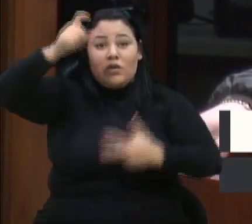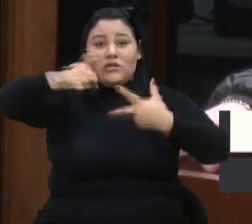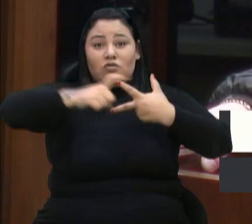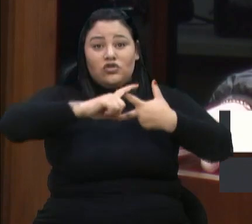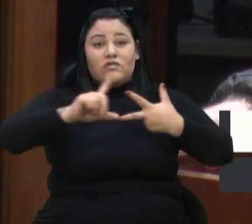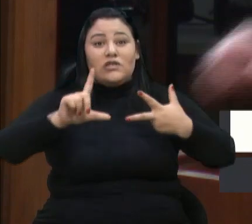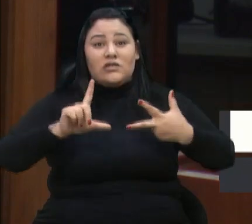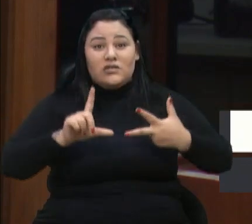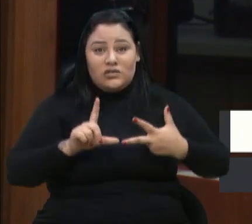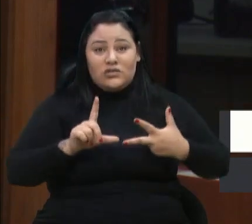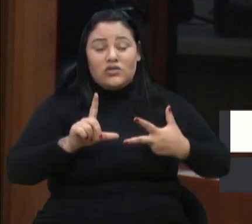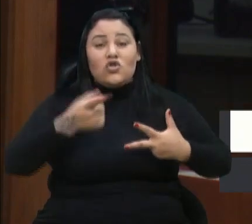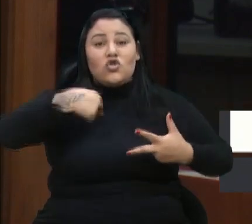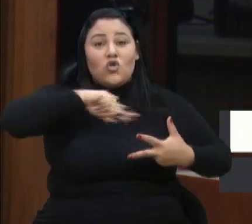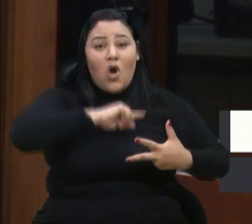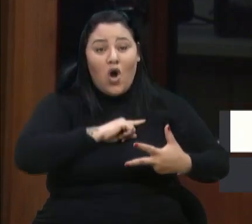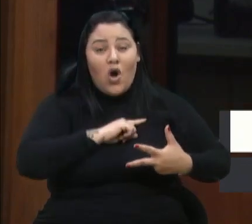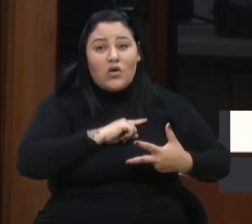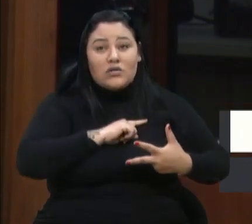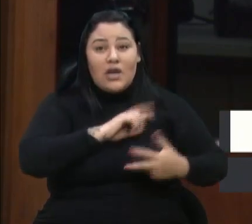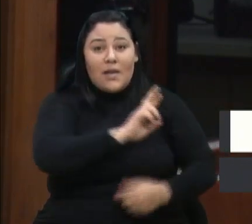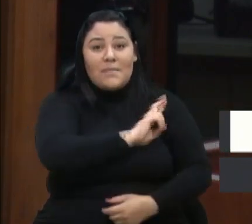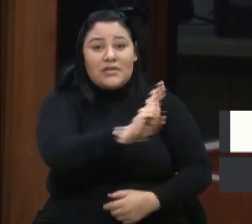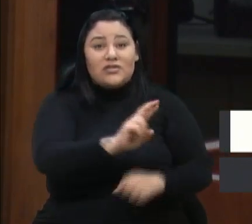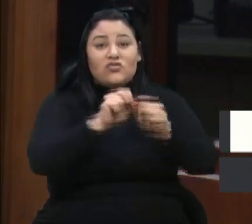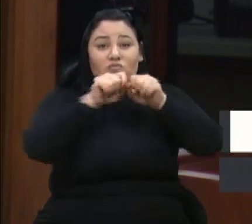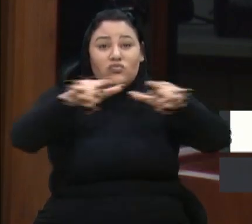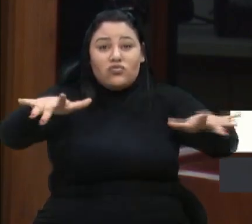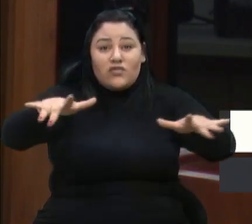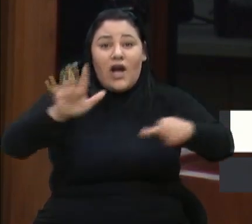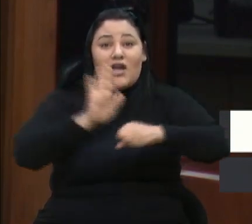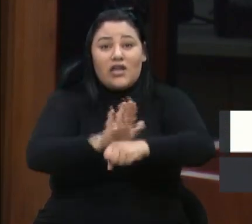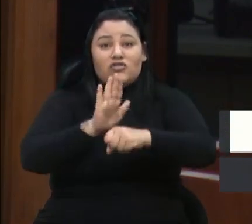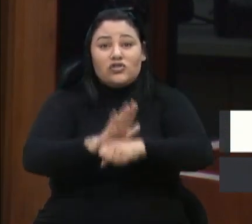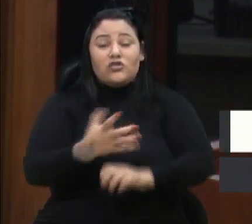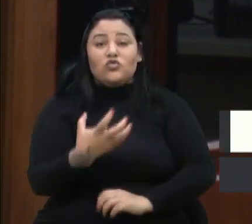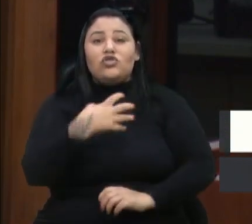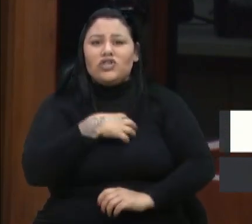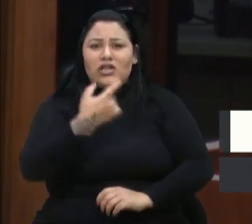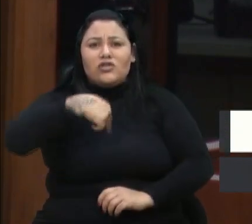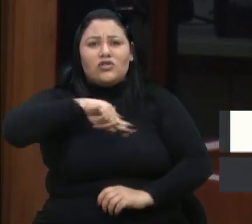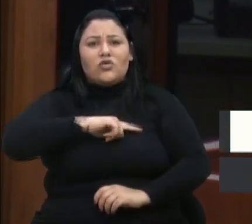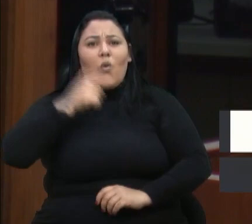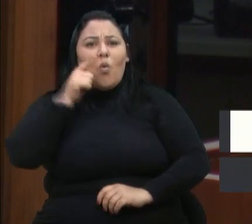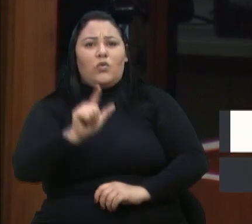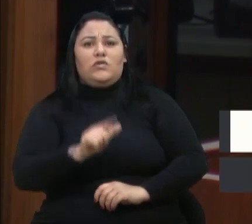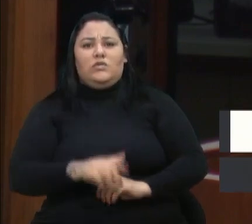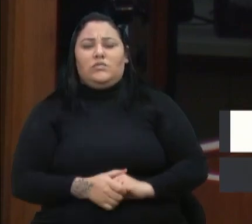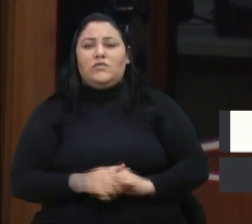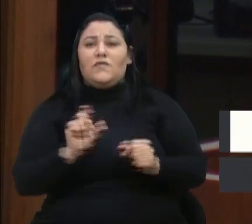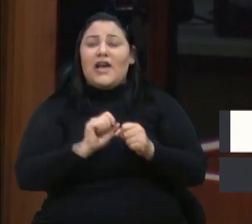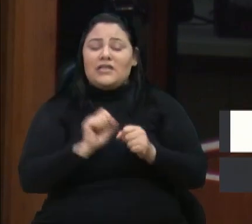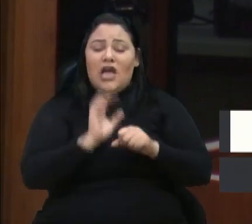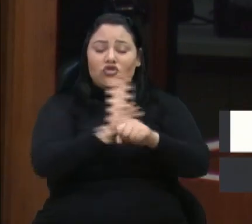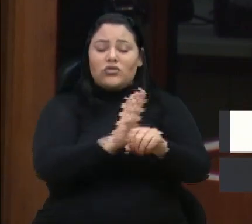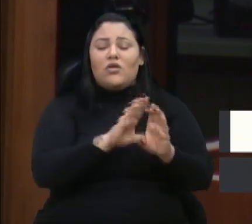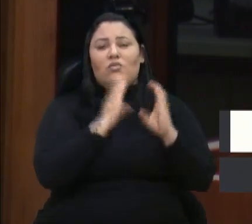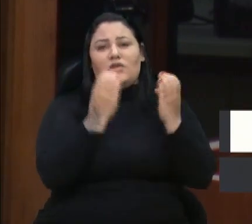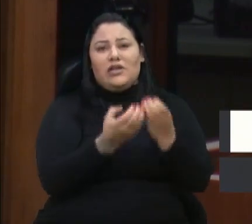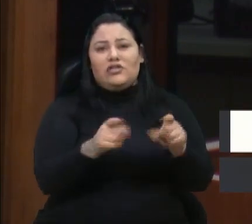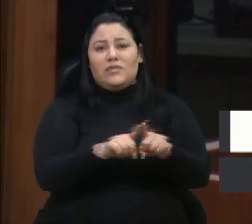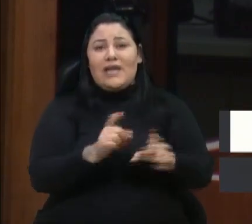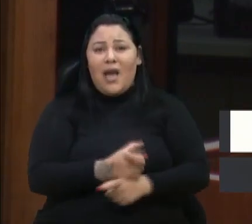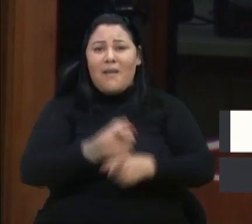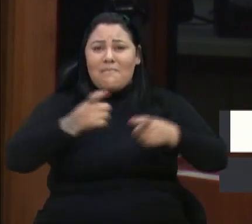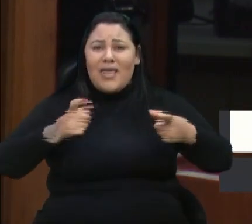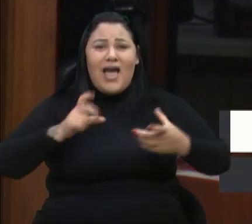povo, disseminar, divulgar e auxiliar da maneira que nos cabe, nos for possível, a ampliar cada